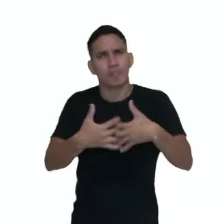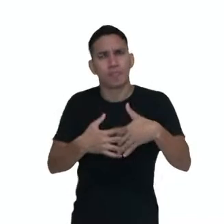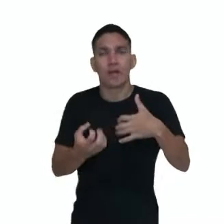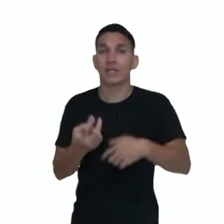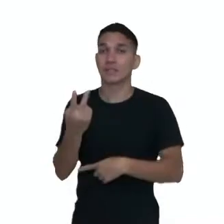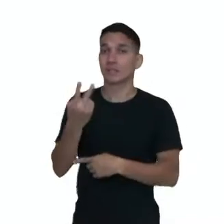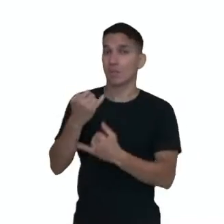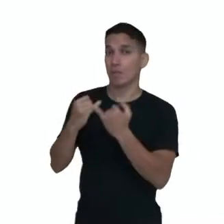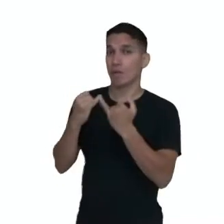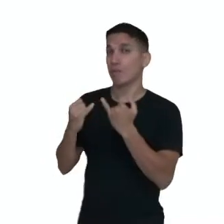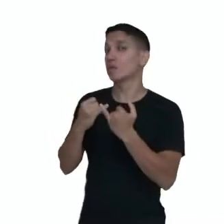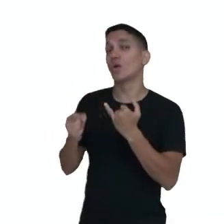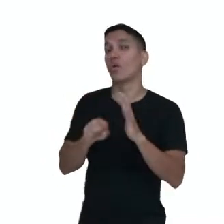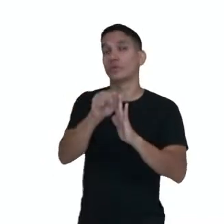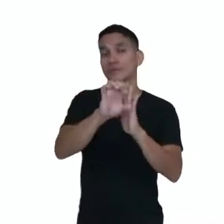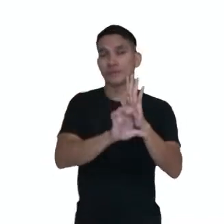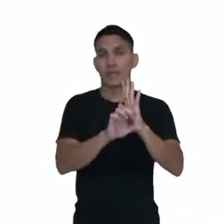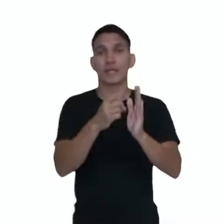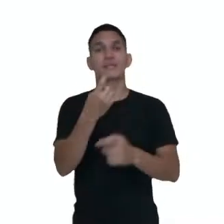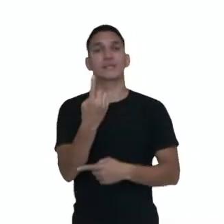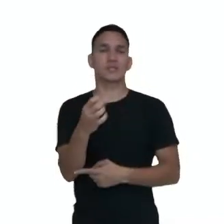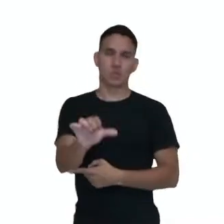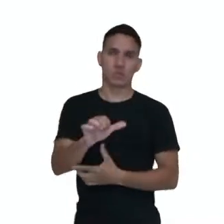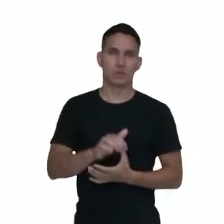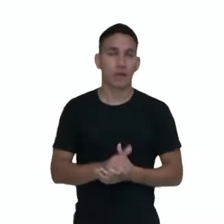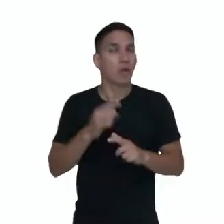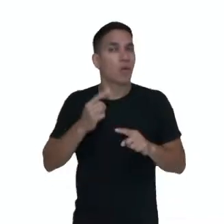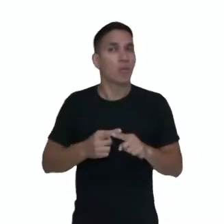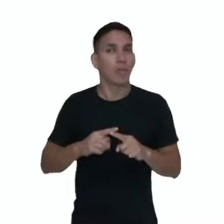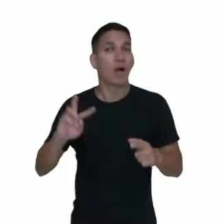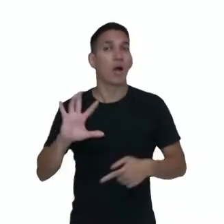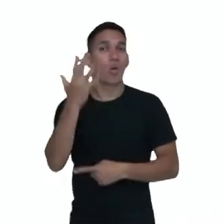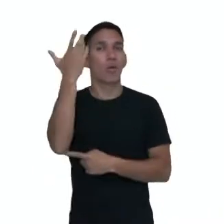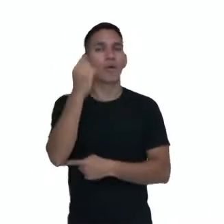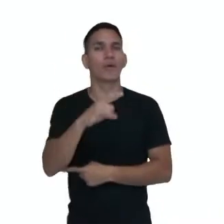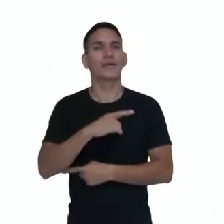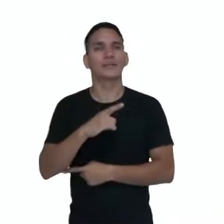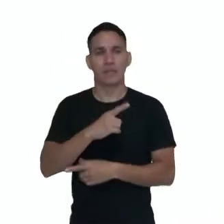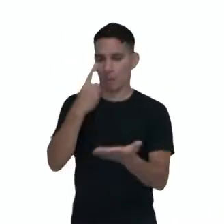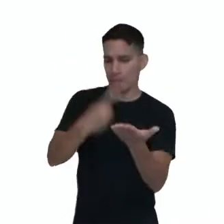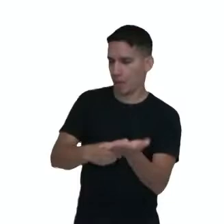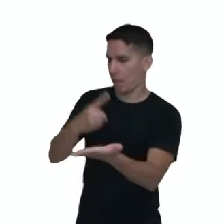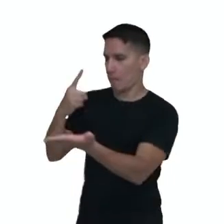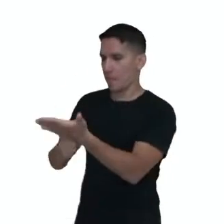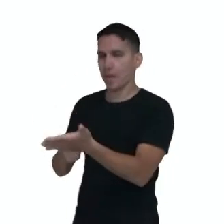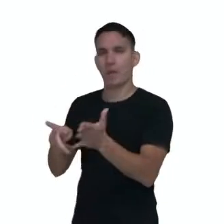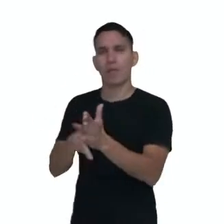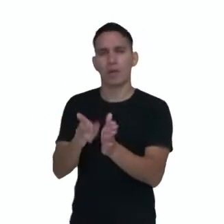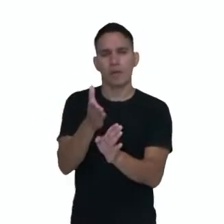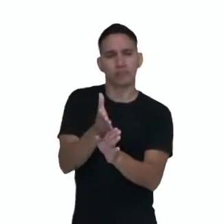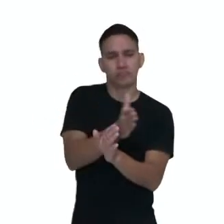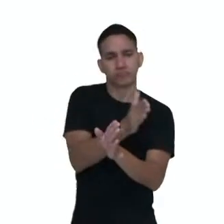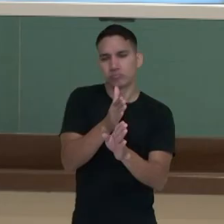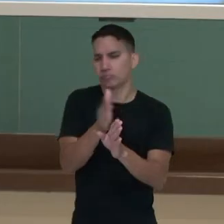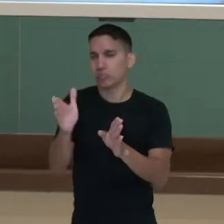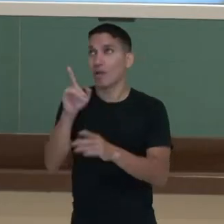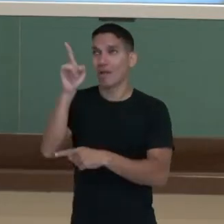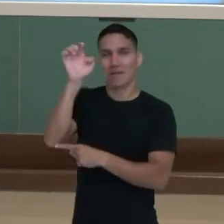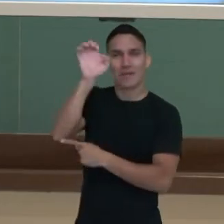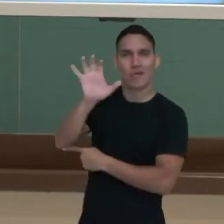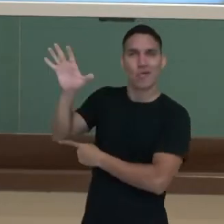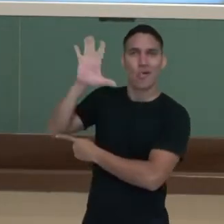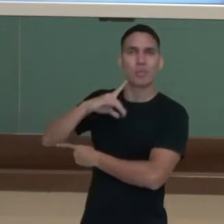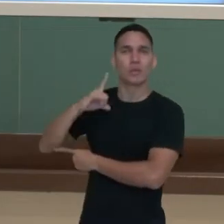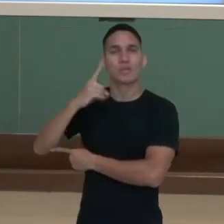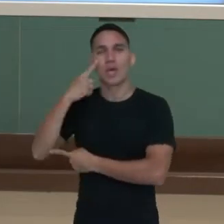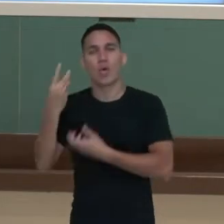século XIX, por conta da redefinição de fronteiras, né, na Europa, né, muitos conflitos ali de